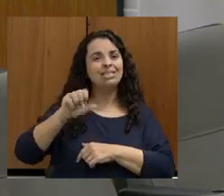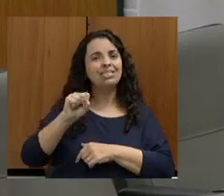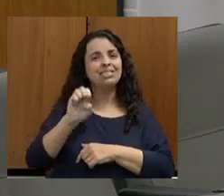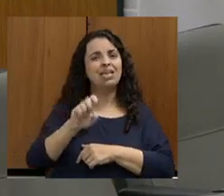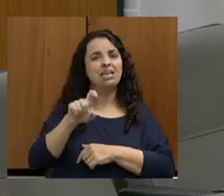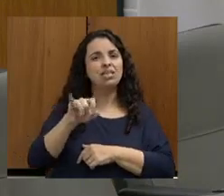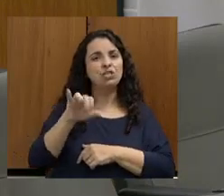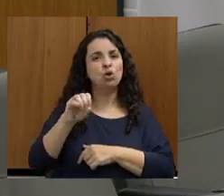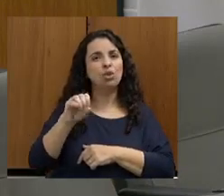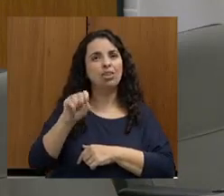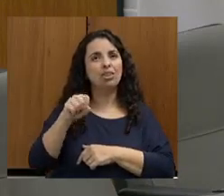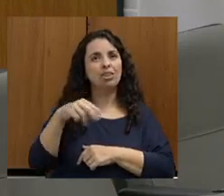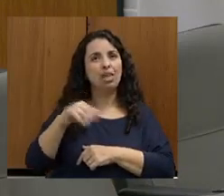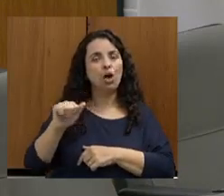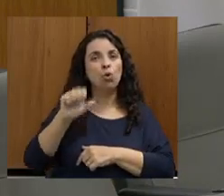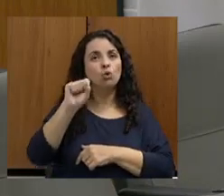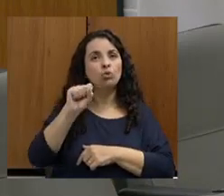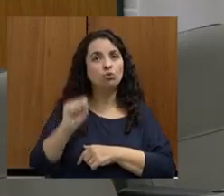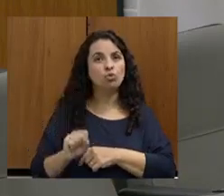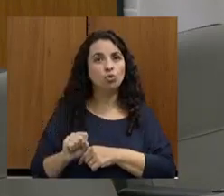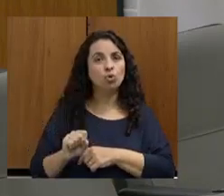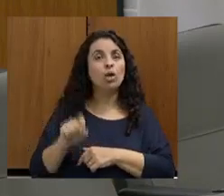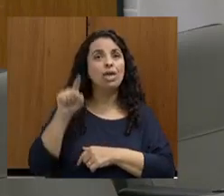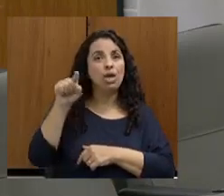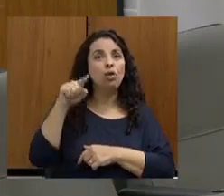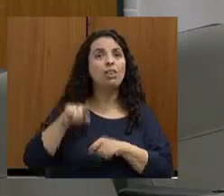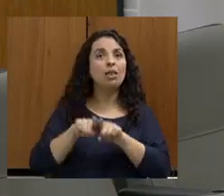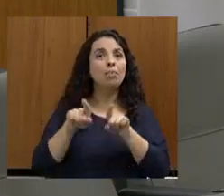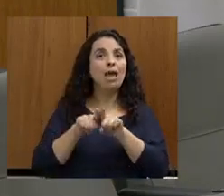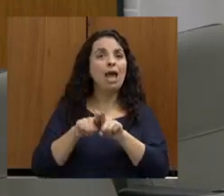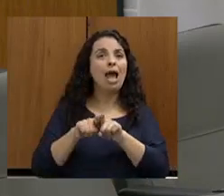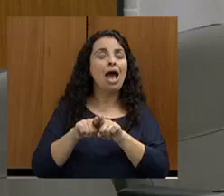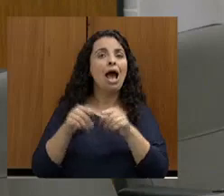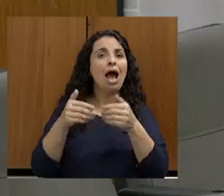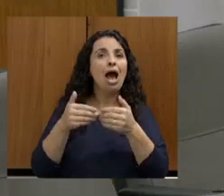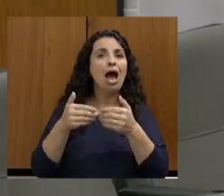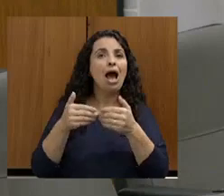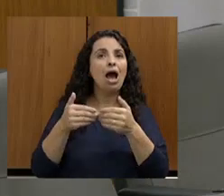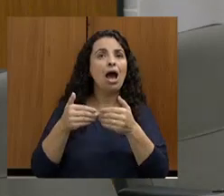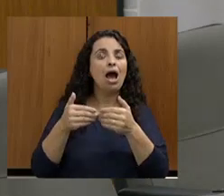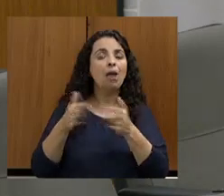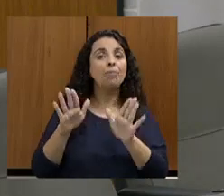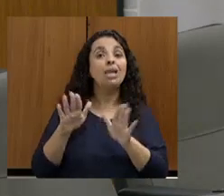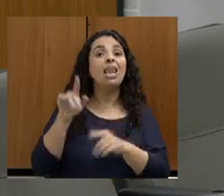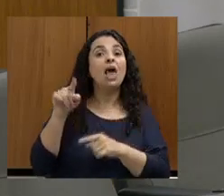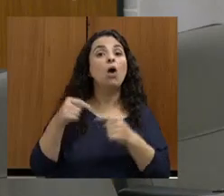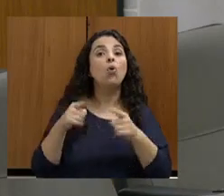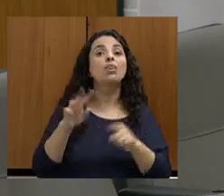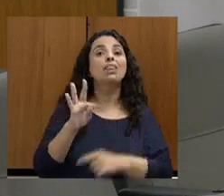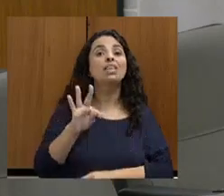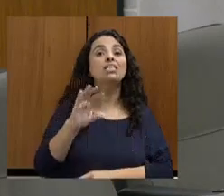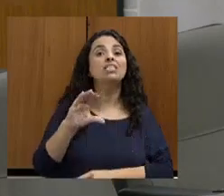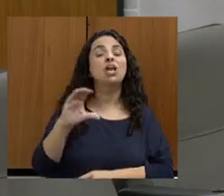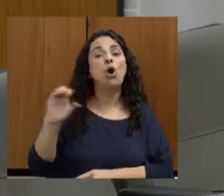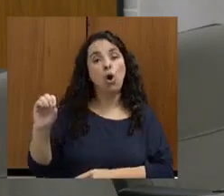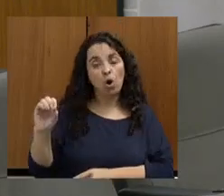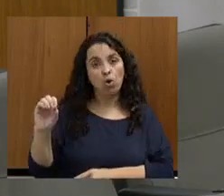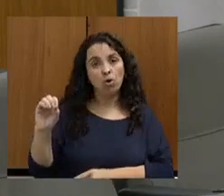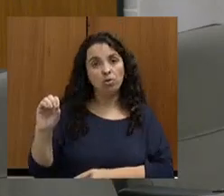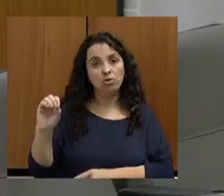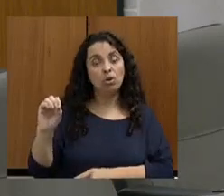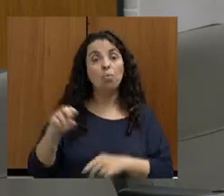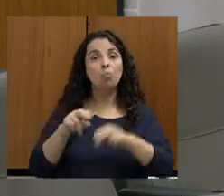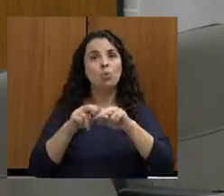lá no Conselho Tutelar tem o processo dela, onde eu acabei de abrir um TCO com seus colegas, em razão